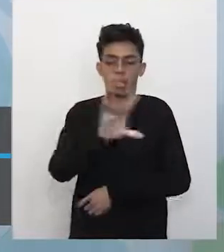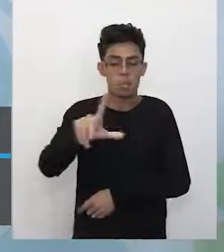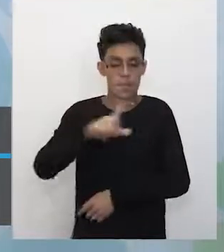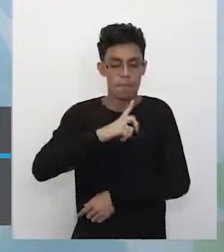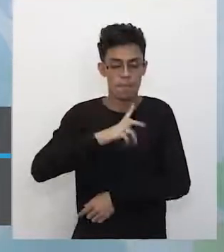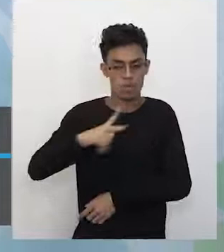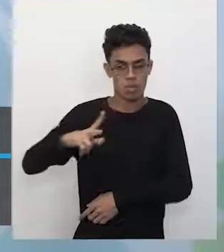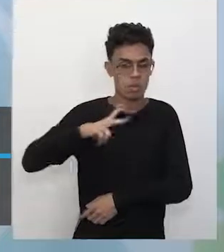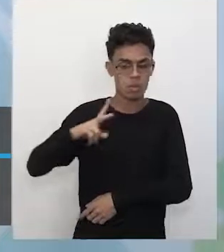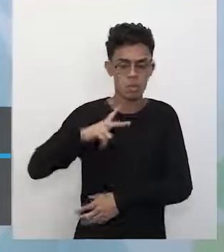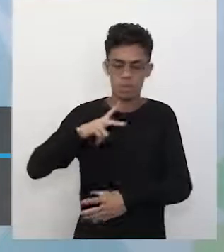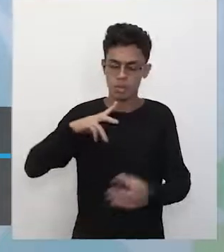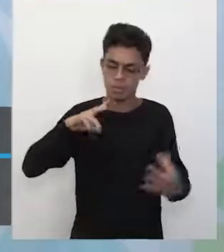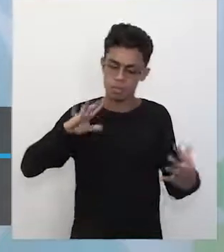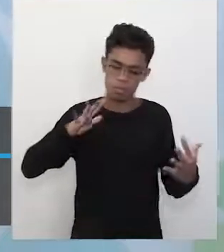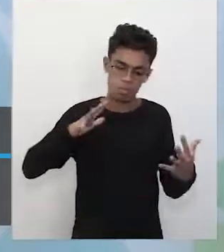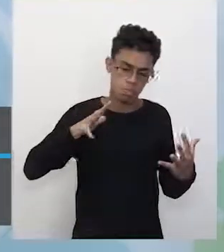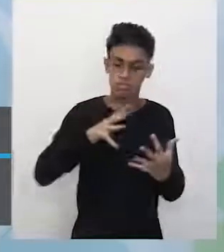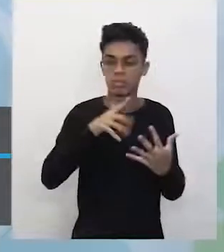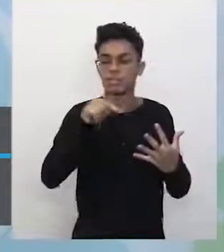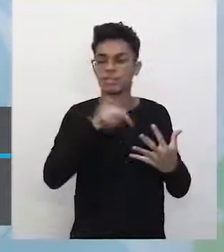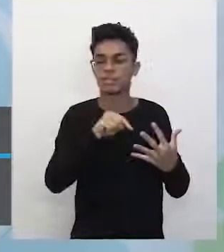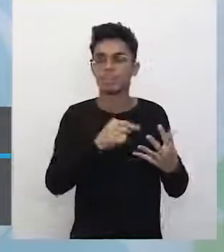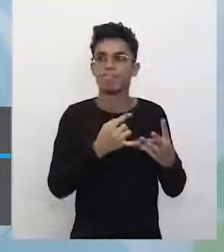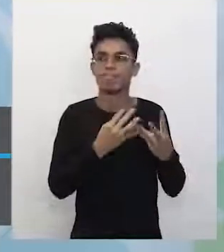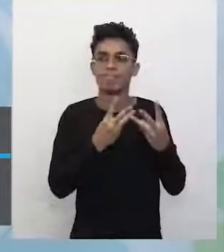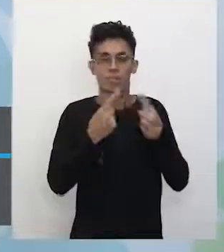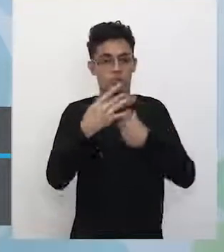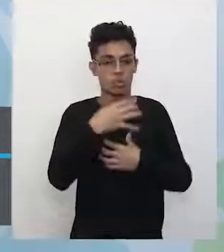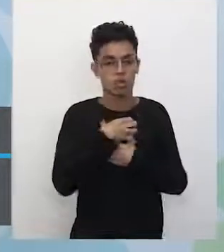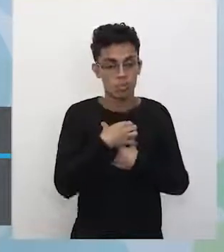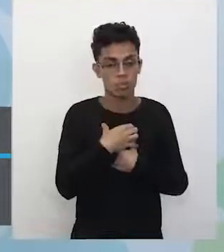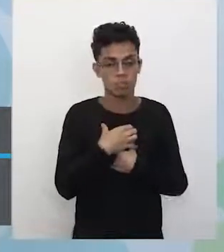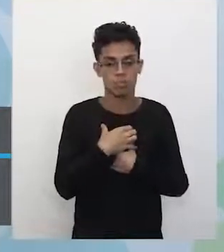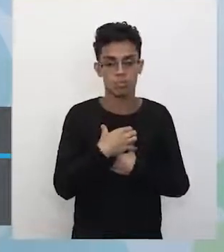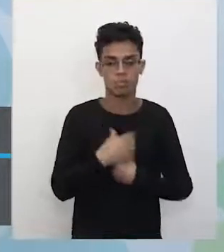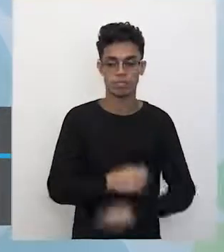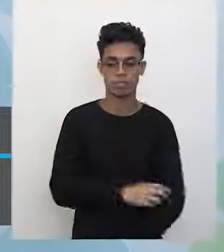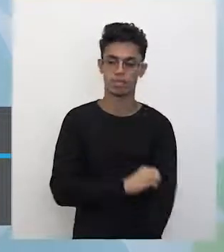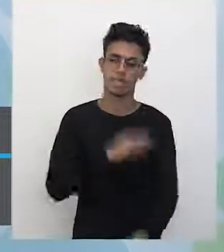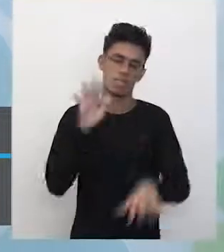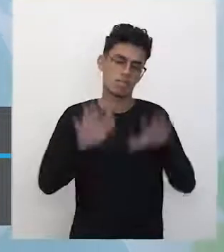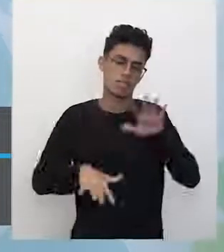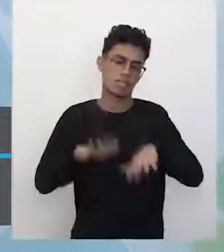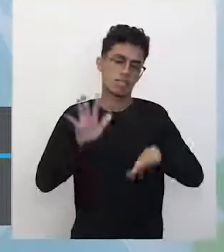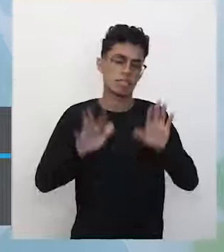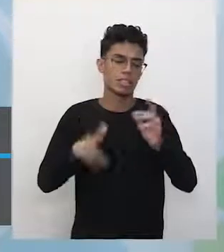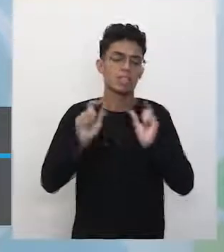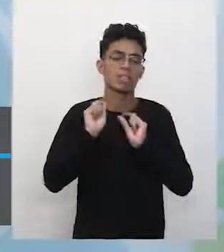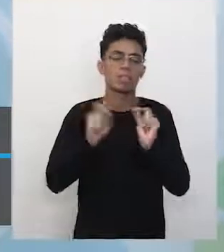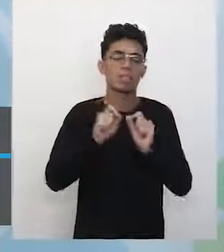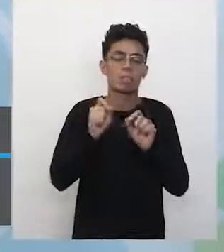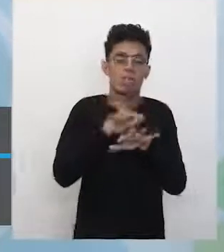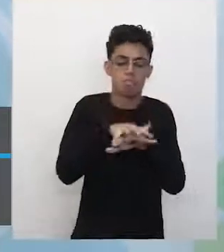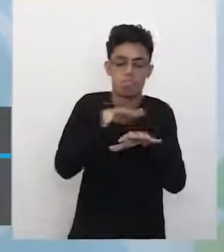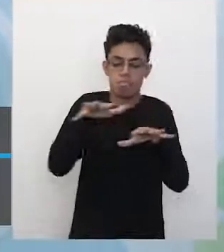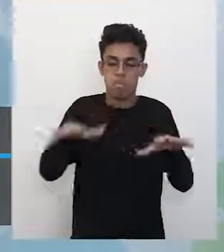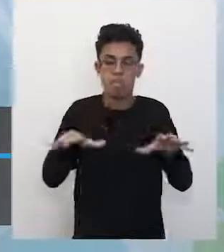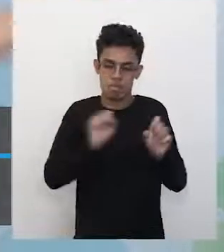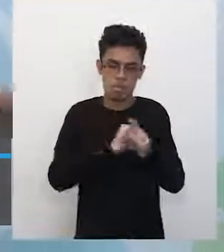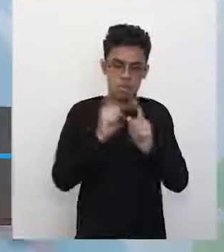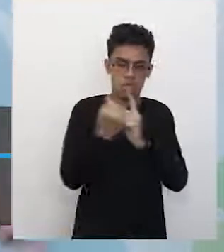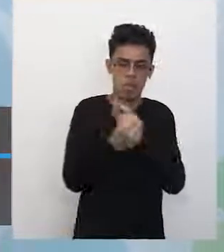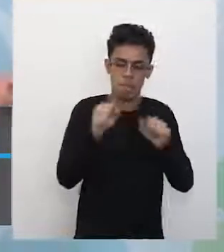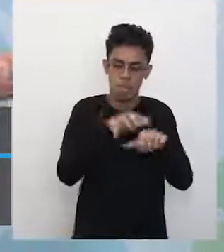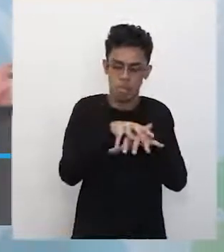tende a se apegar àquilo que fala com justamente esses sentimentos. Então, às vezes, a gente reforça até a exclusão social, a